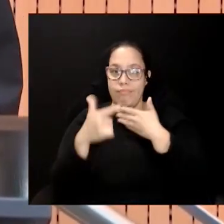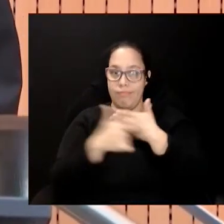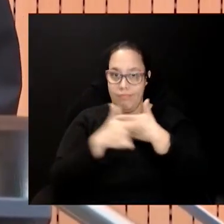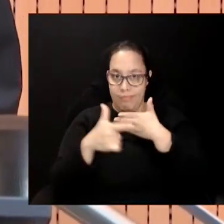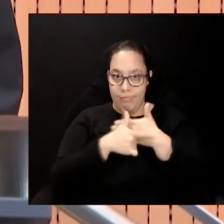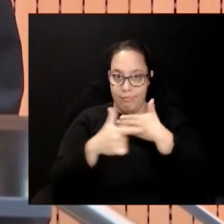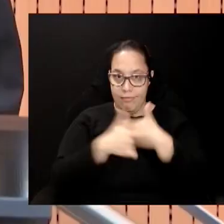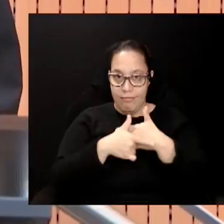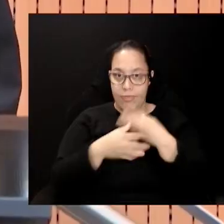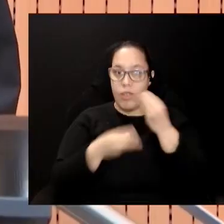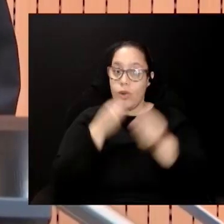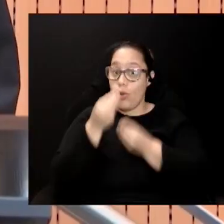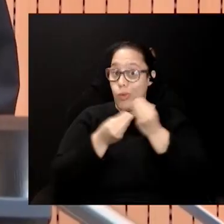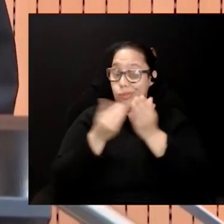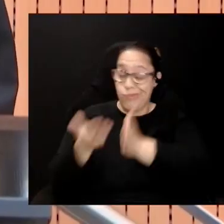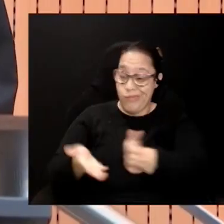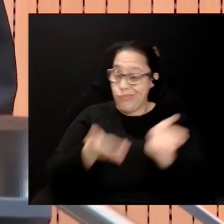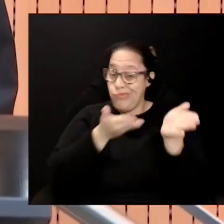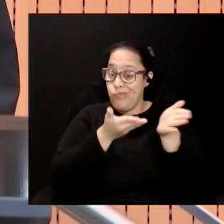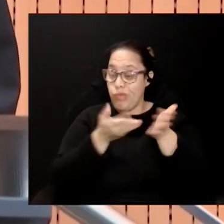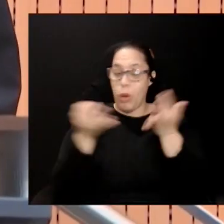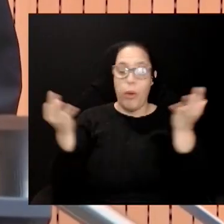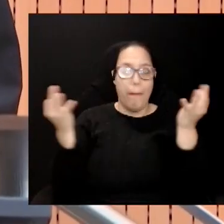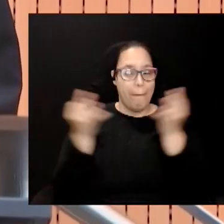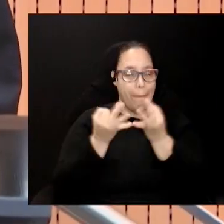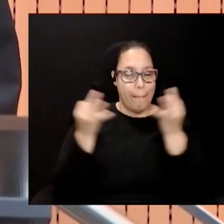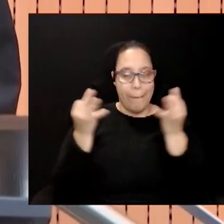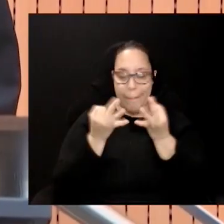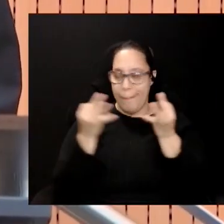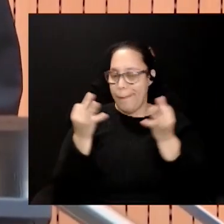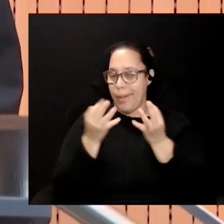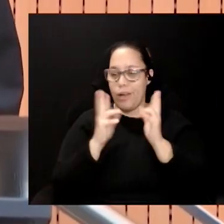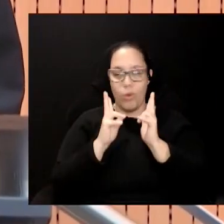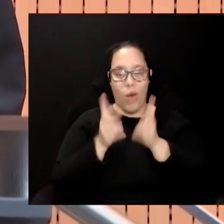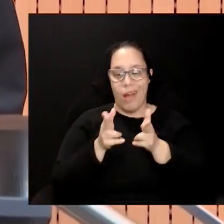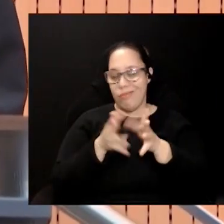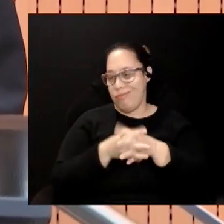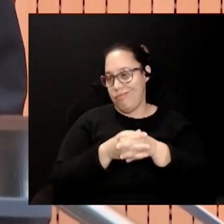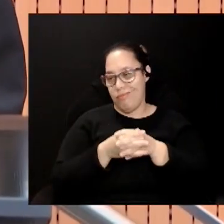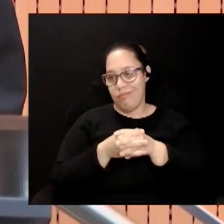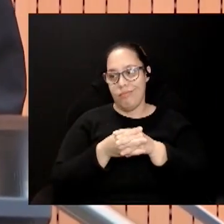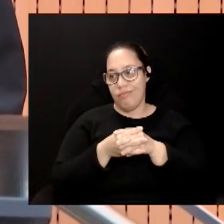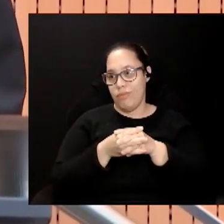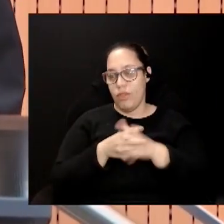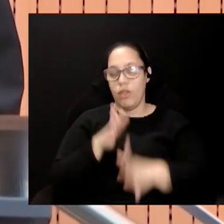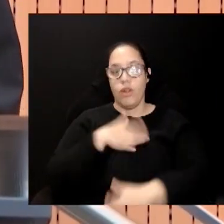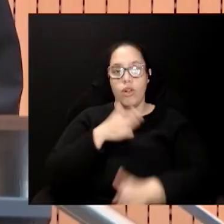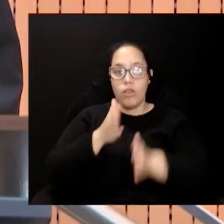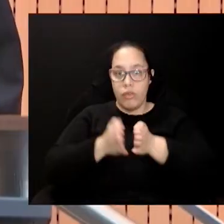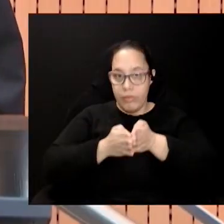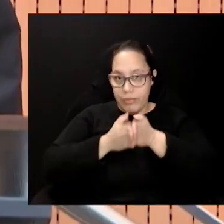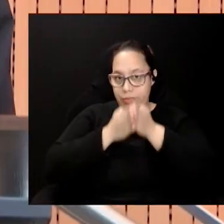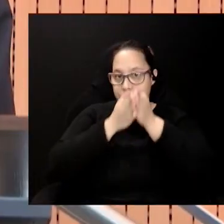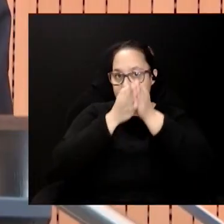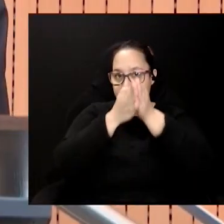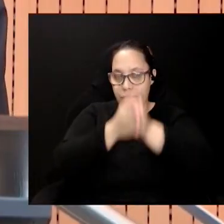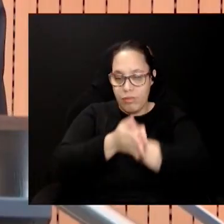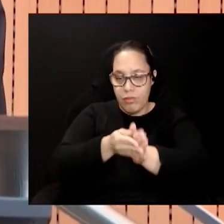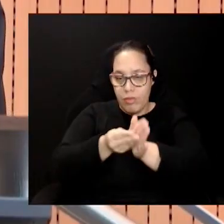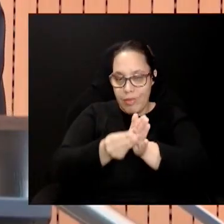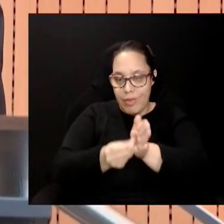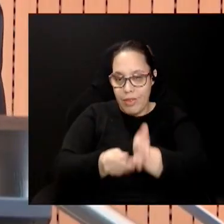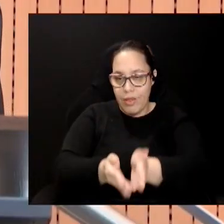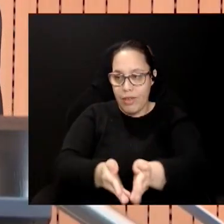aqueles, perfeitamente, exatamente iguais. Que os meus barquinhos, lá se foram eles,